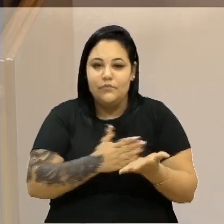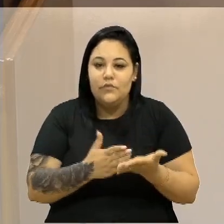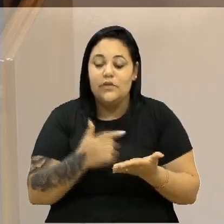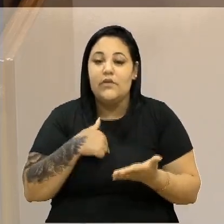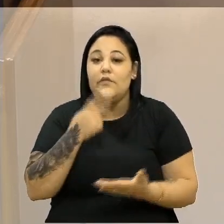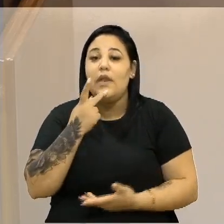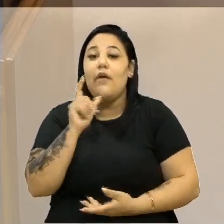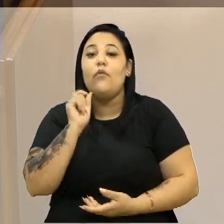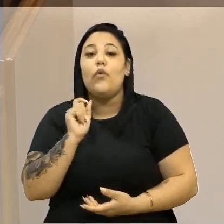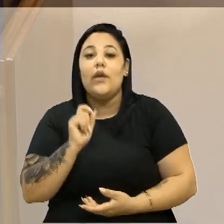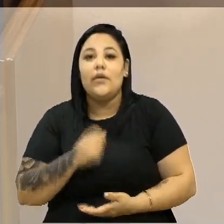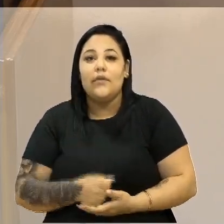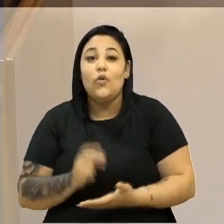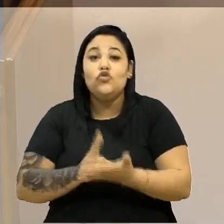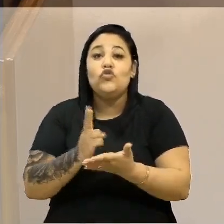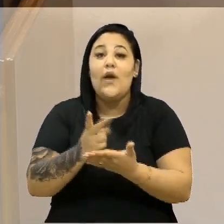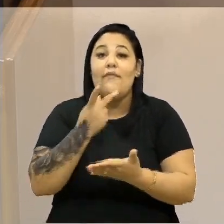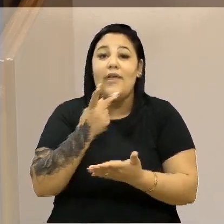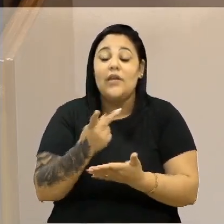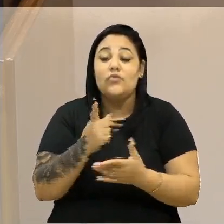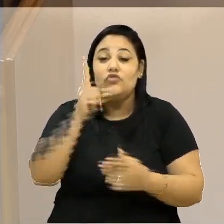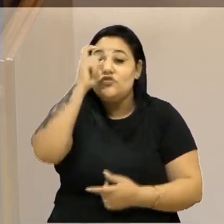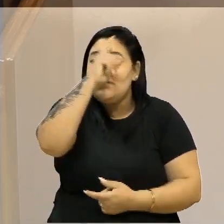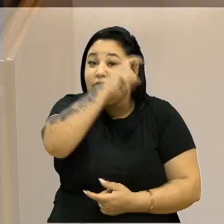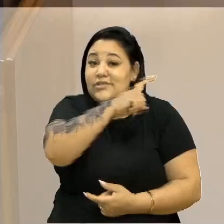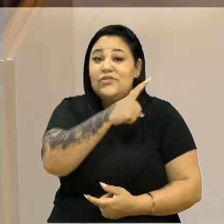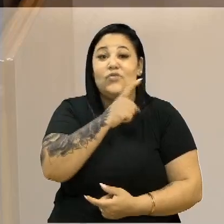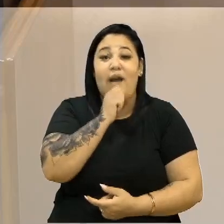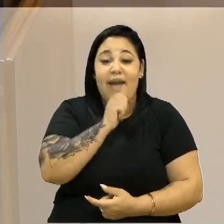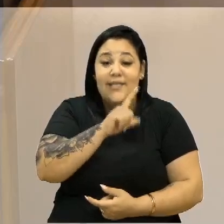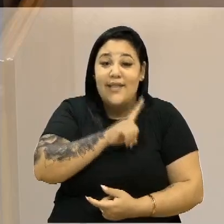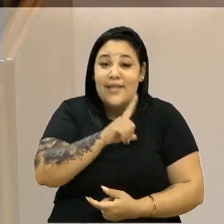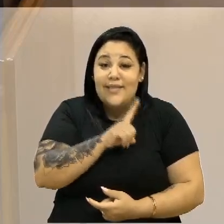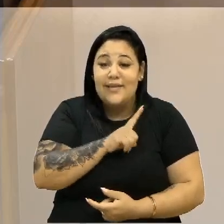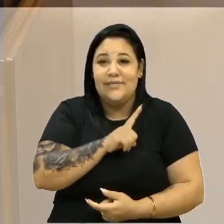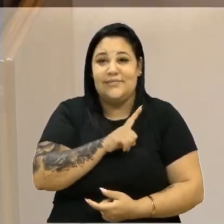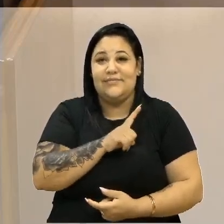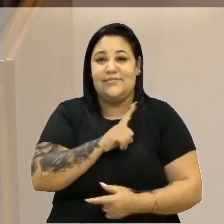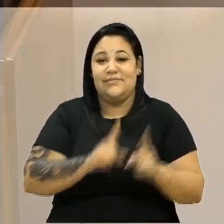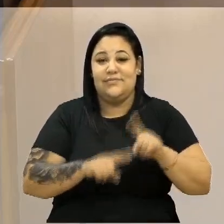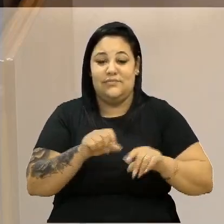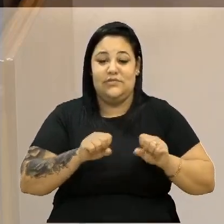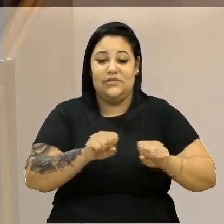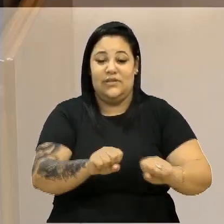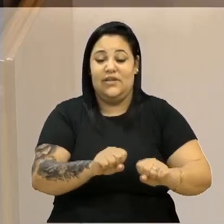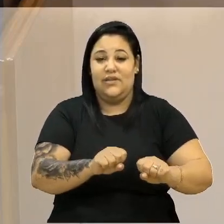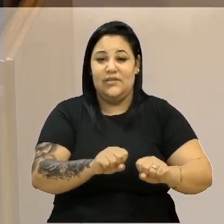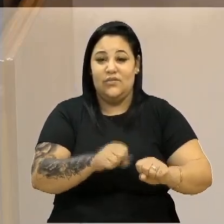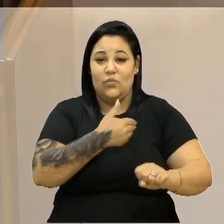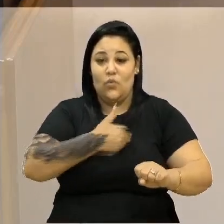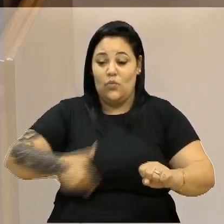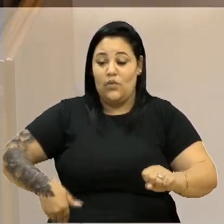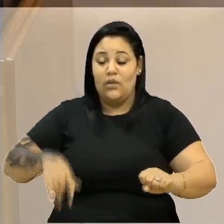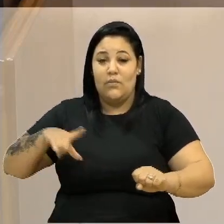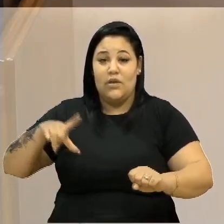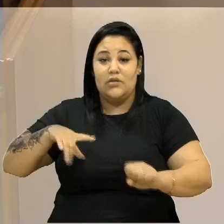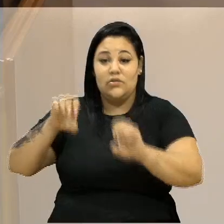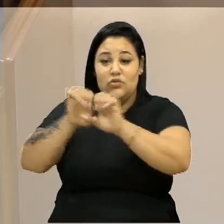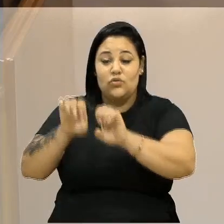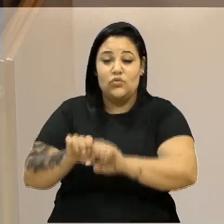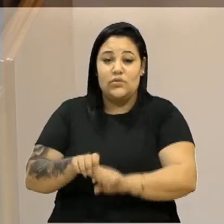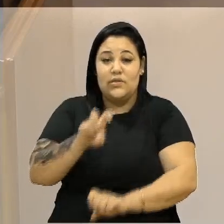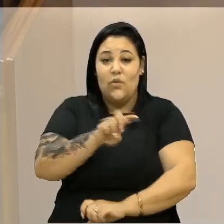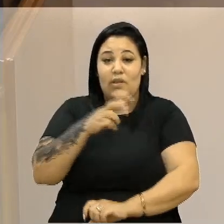dizia e continuo dizendo da dificuldade em ter o mercado público diante de uma estrutura de 53 mil